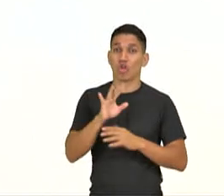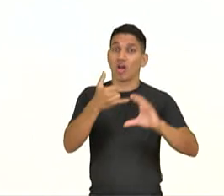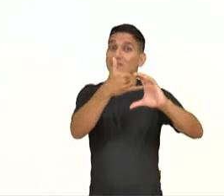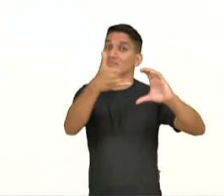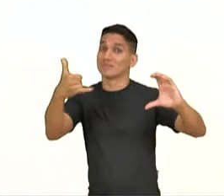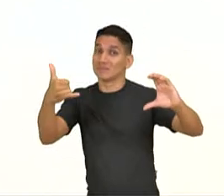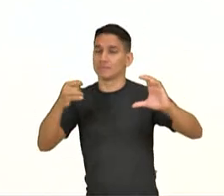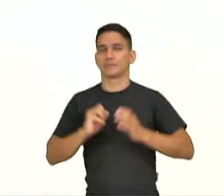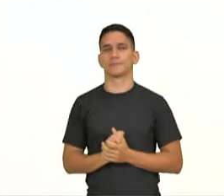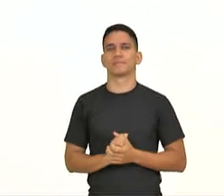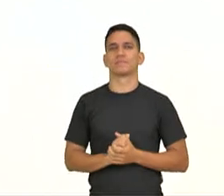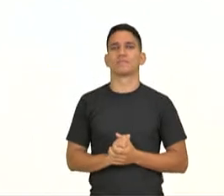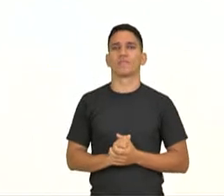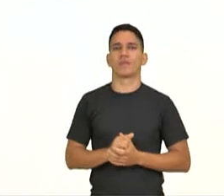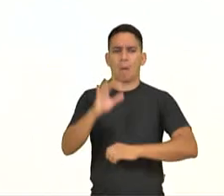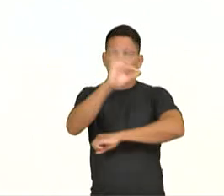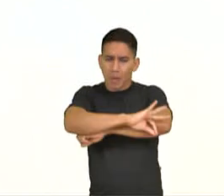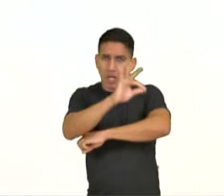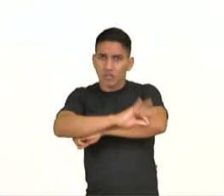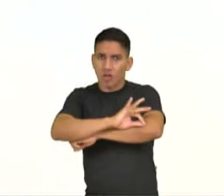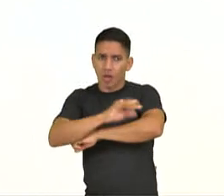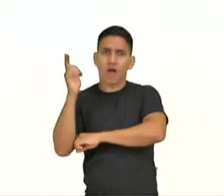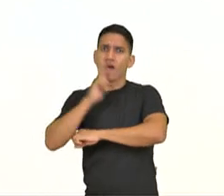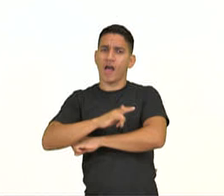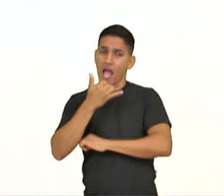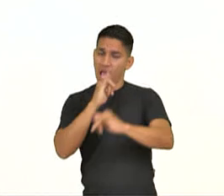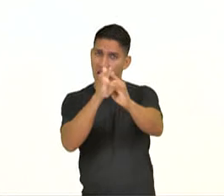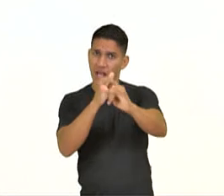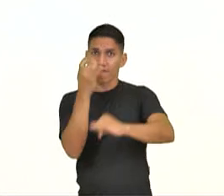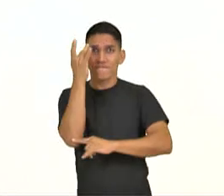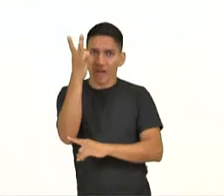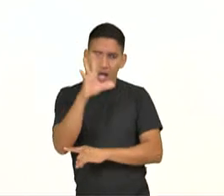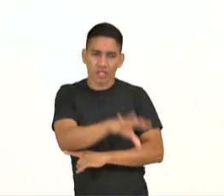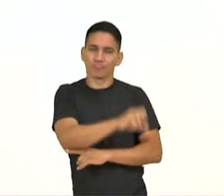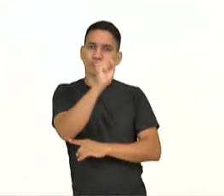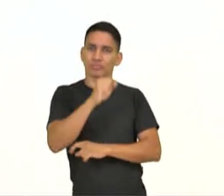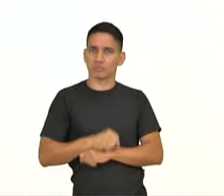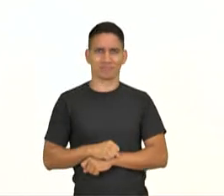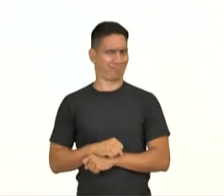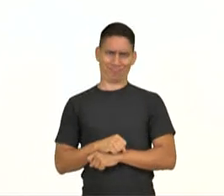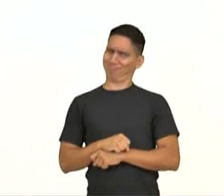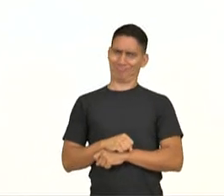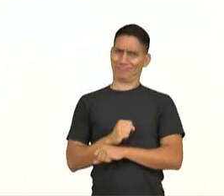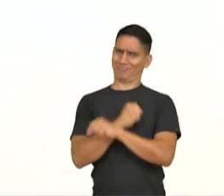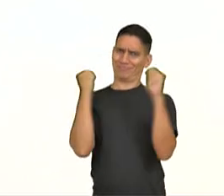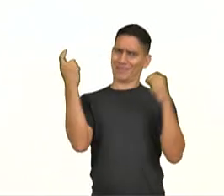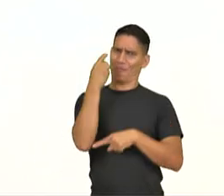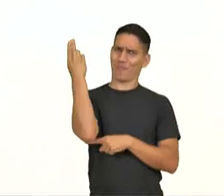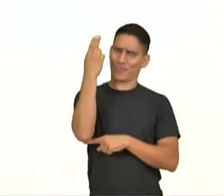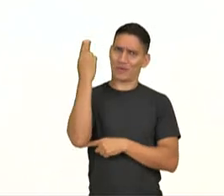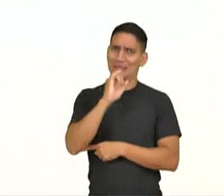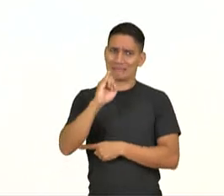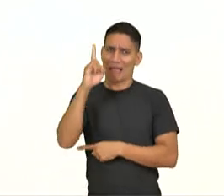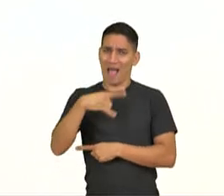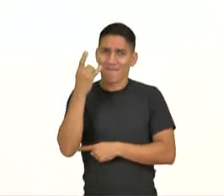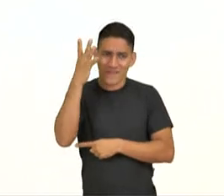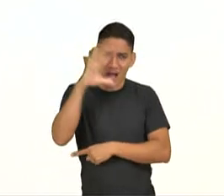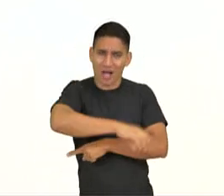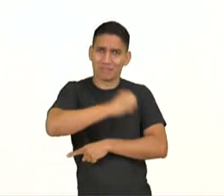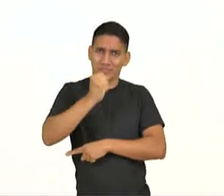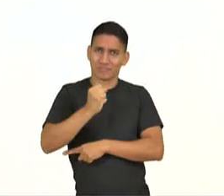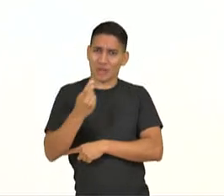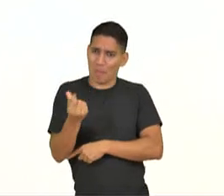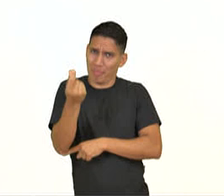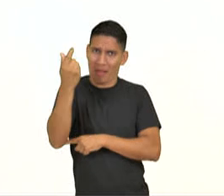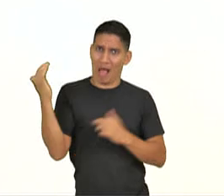uma importante fonte de energia de fácil acesso? Também não, se fosse de fácil acesso não teria o preço que tem. Nas torres de destilação